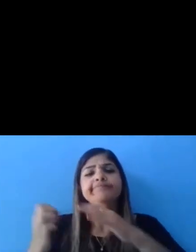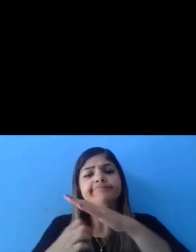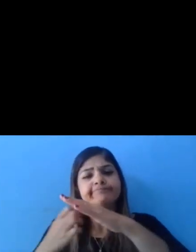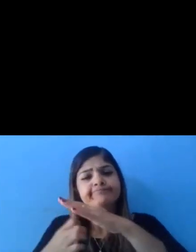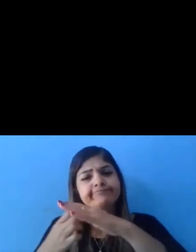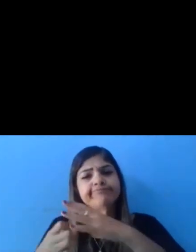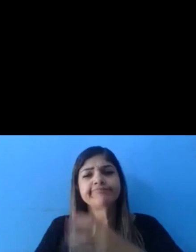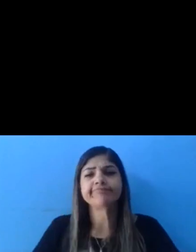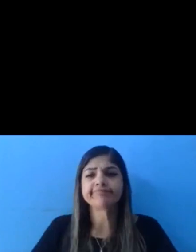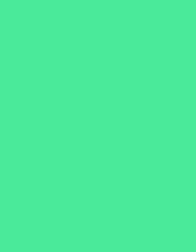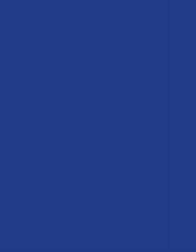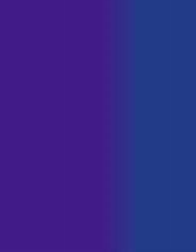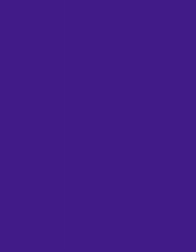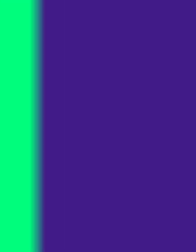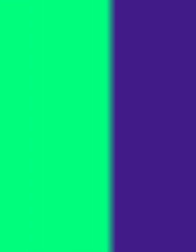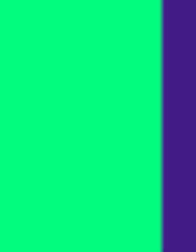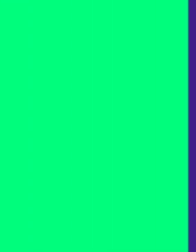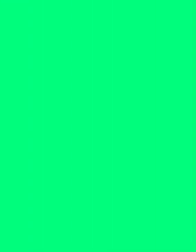enfim, tradicionais.